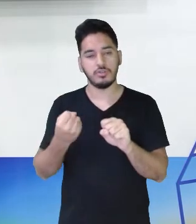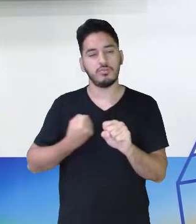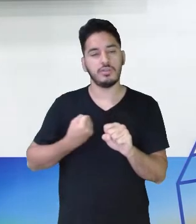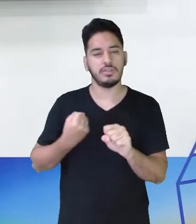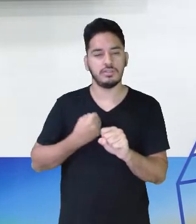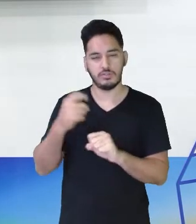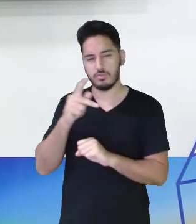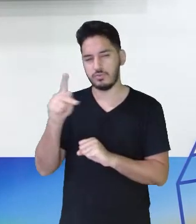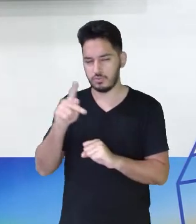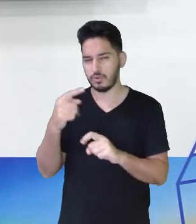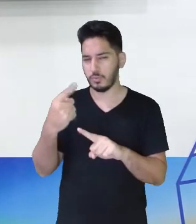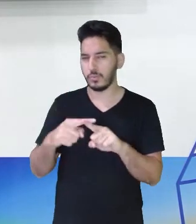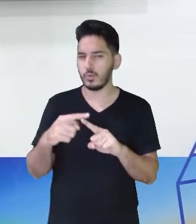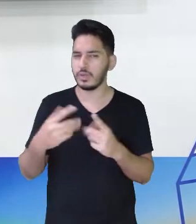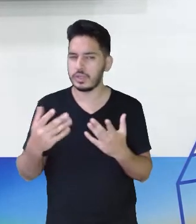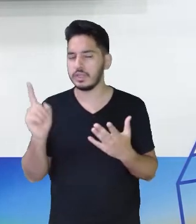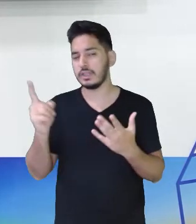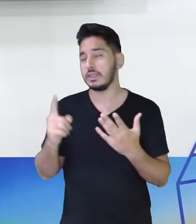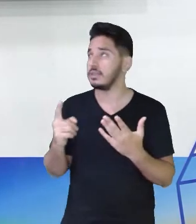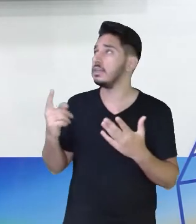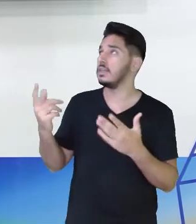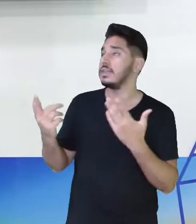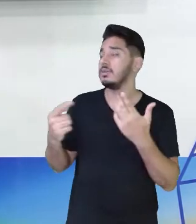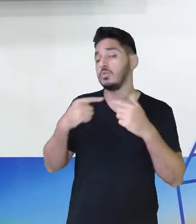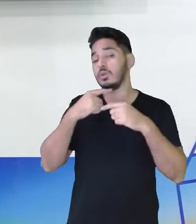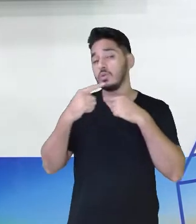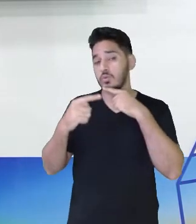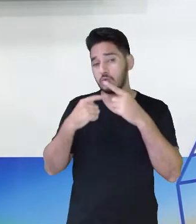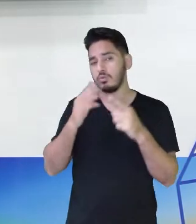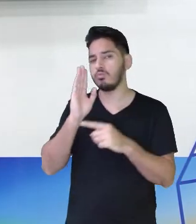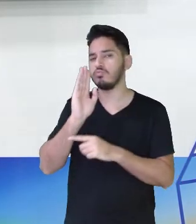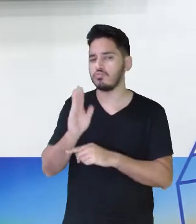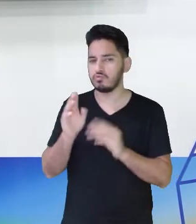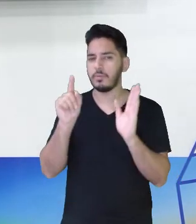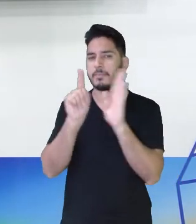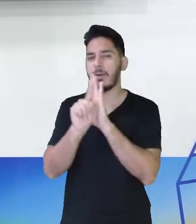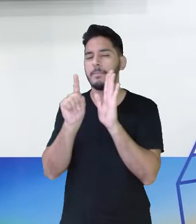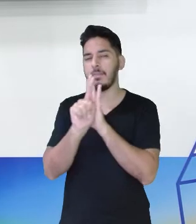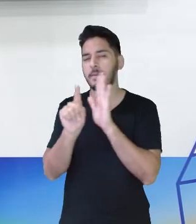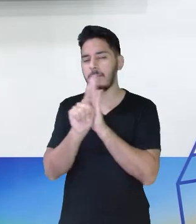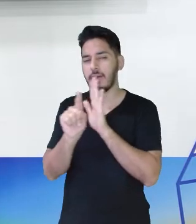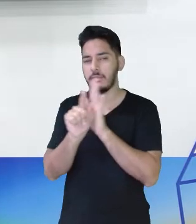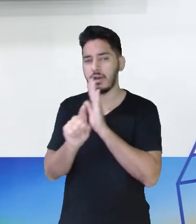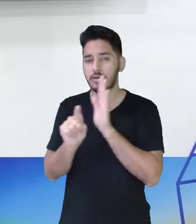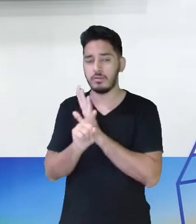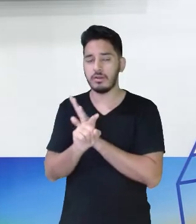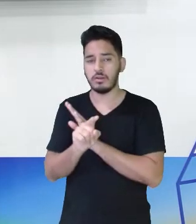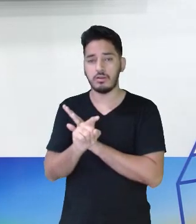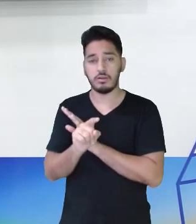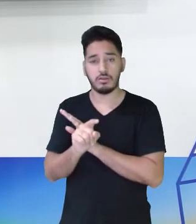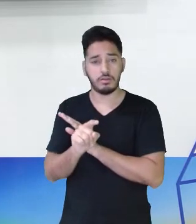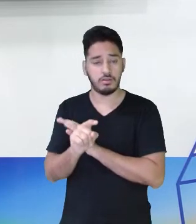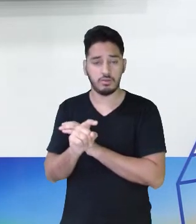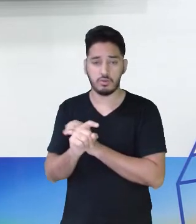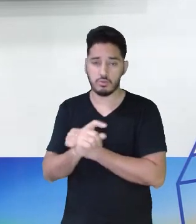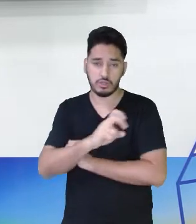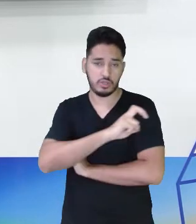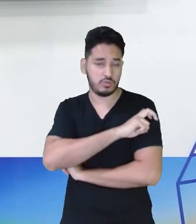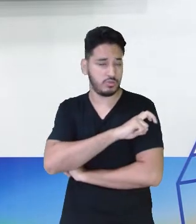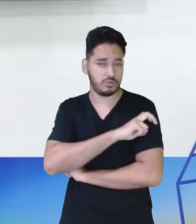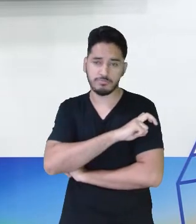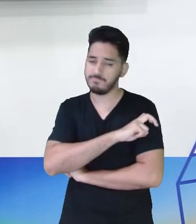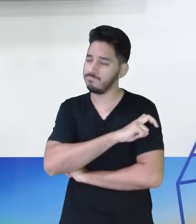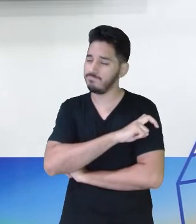numeração, professora, porque é uma dúvida. Eu já fiz muitas perguntas aqui e o quinto ano não acertou,